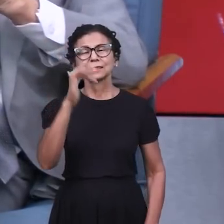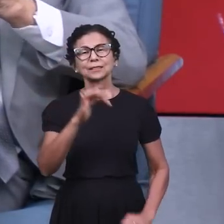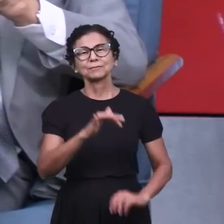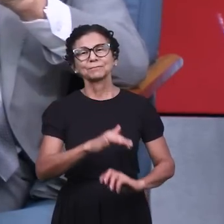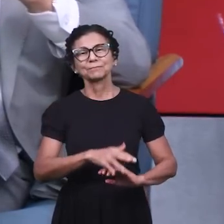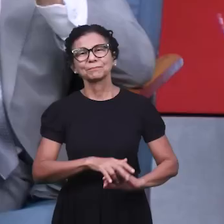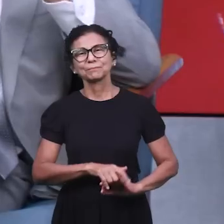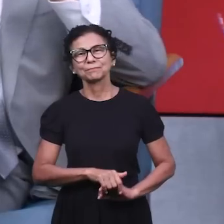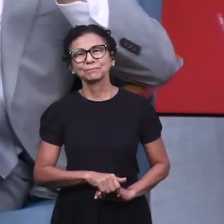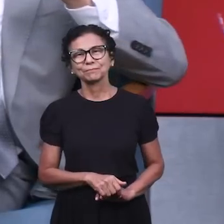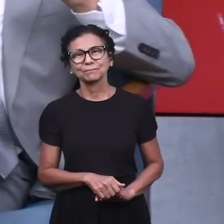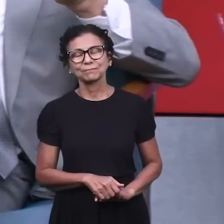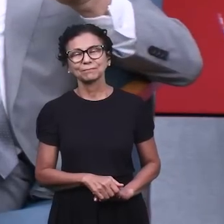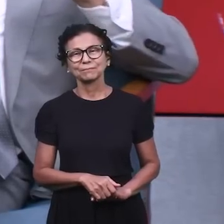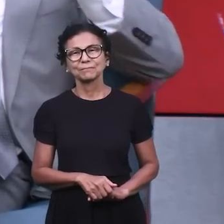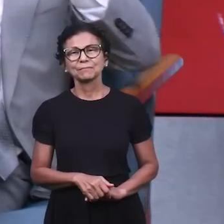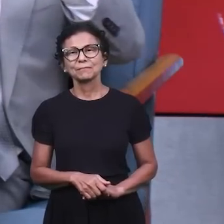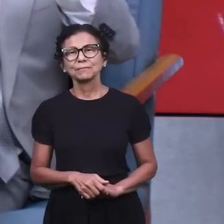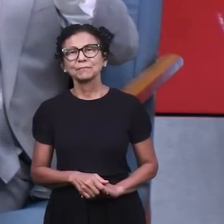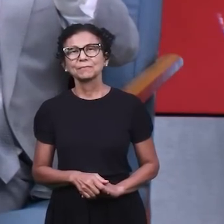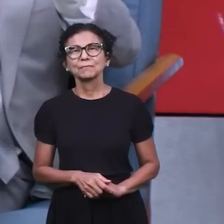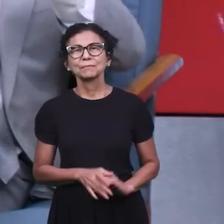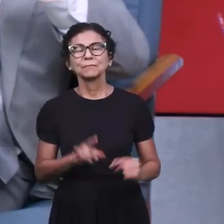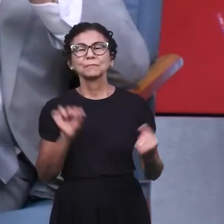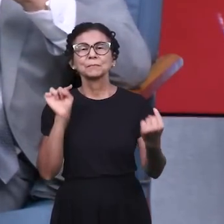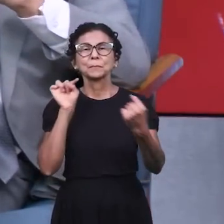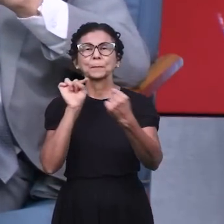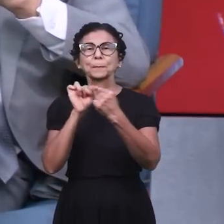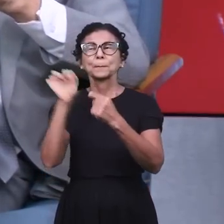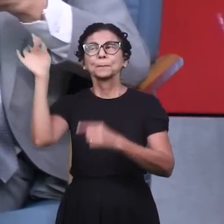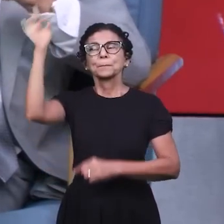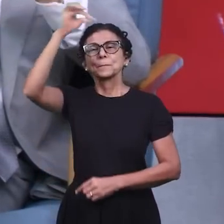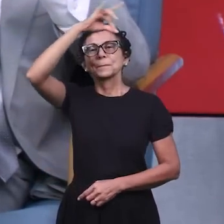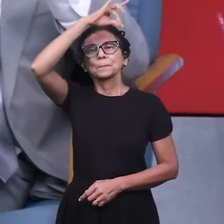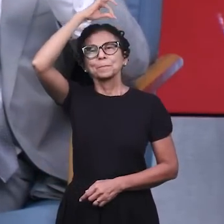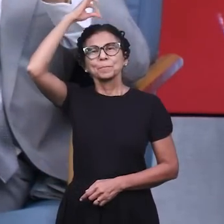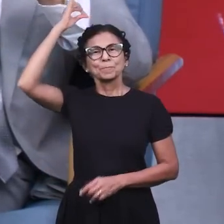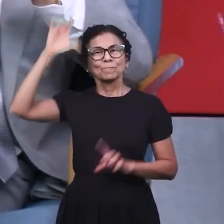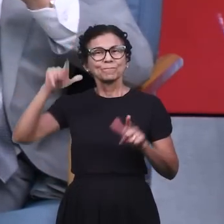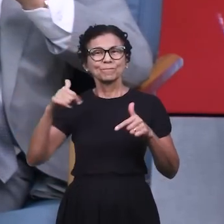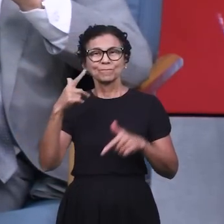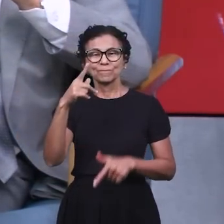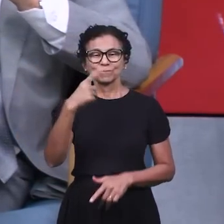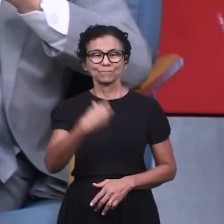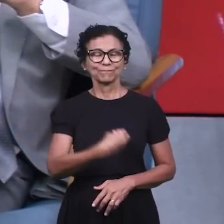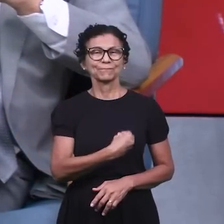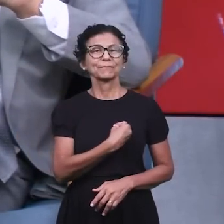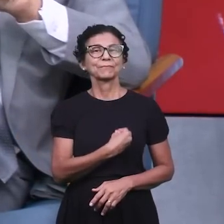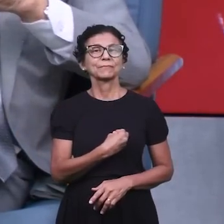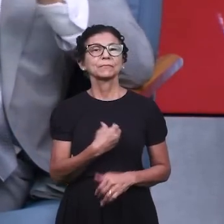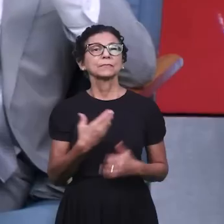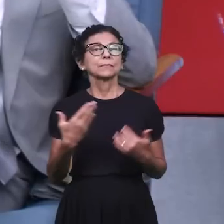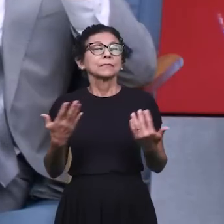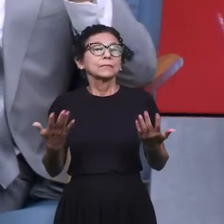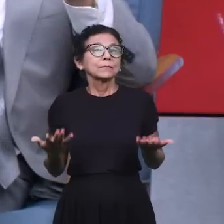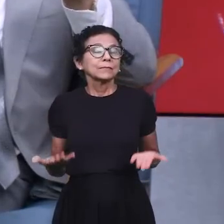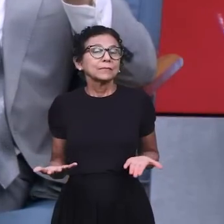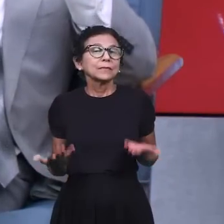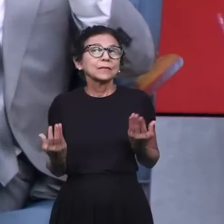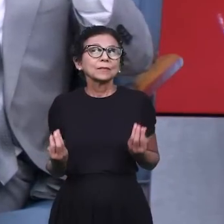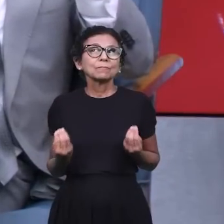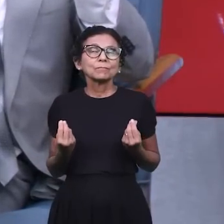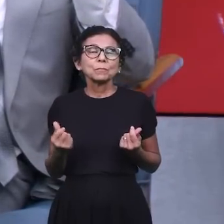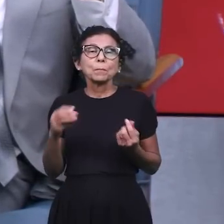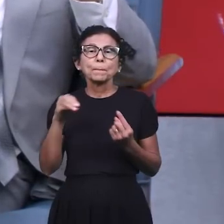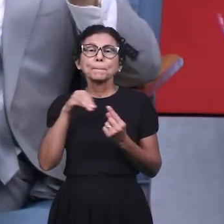madrugada para que o Espírito Santo opere na sua vida. Então é por isso que dizemos,